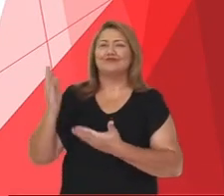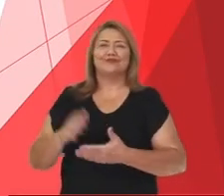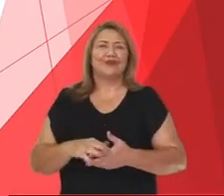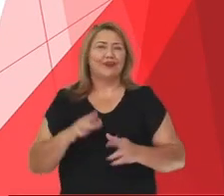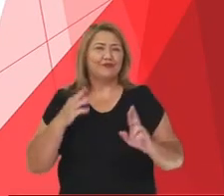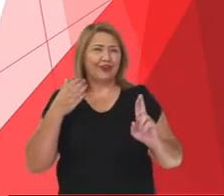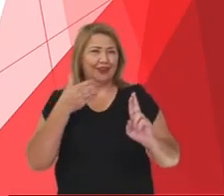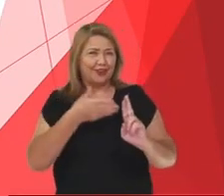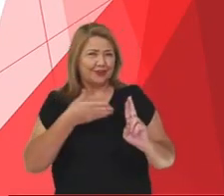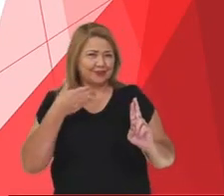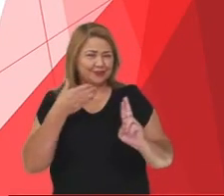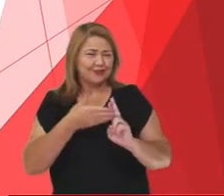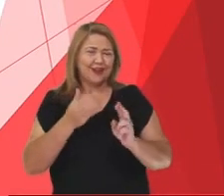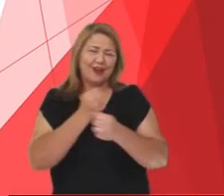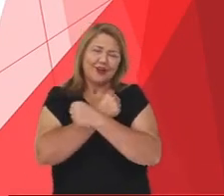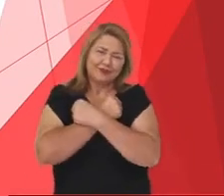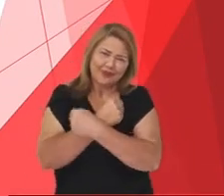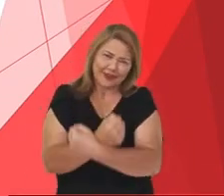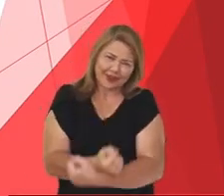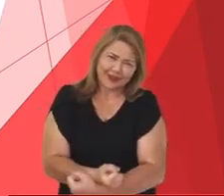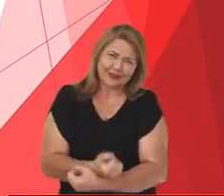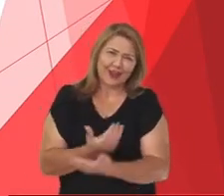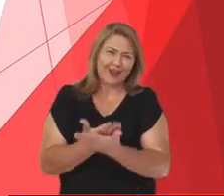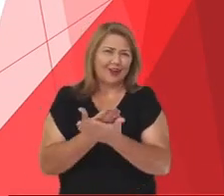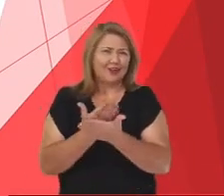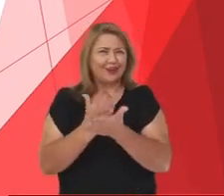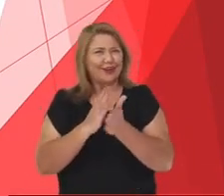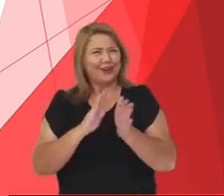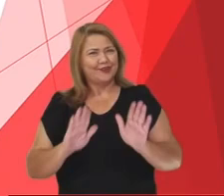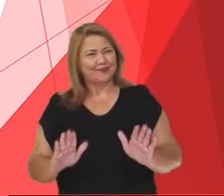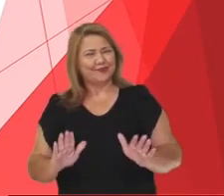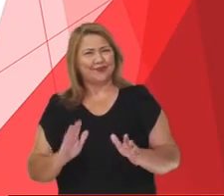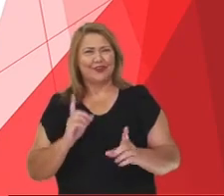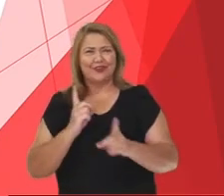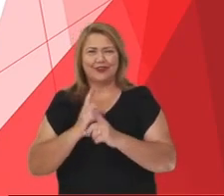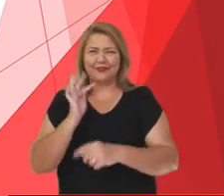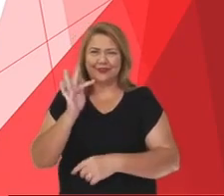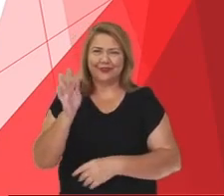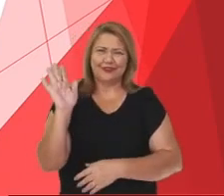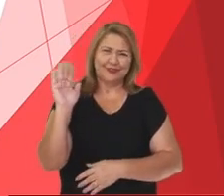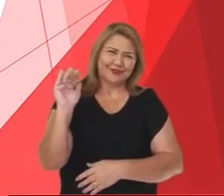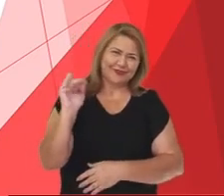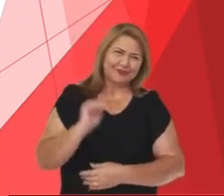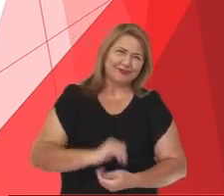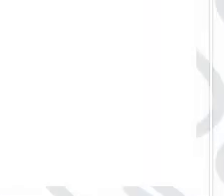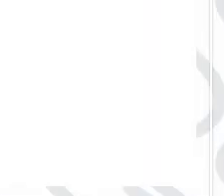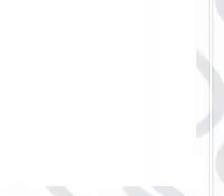nossas referências. Forte abraço para vocês, a aula de hoje fica por aqui e até a próxima.